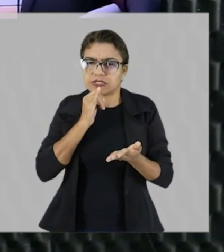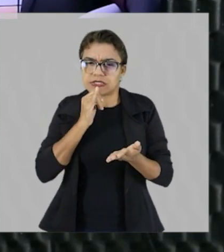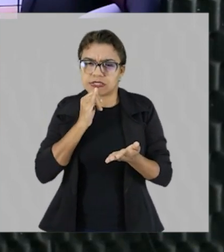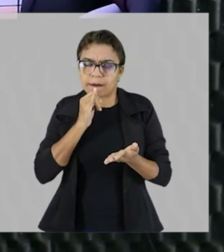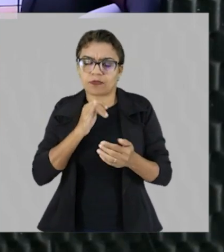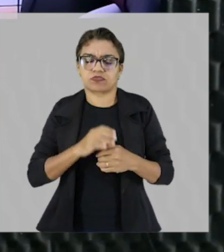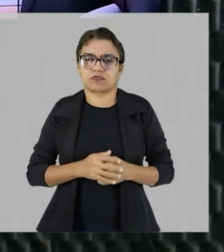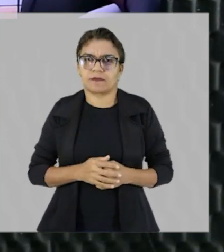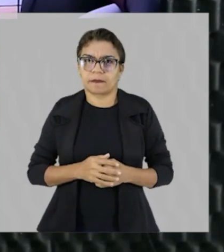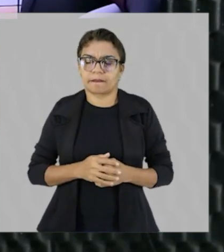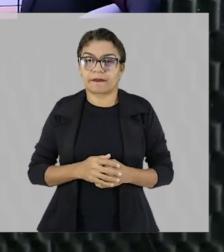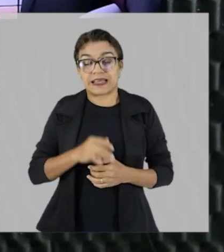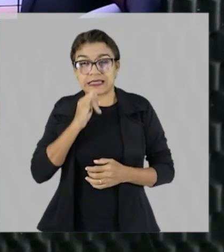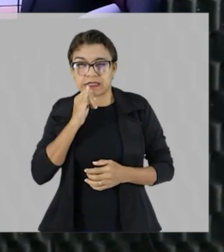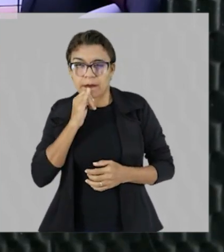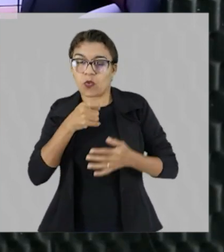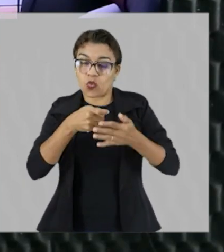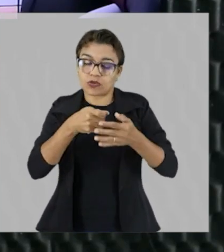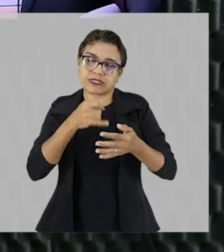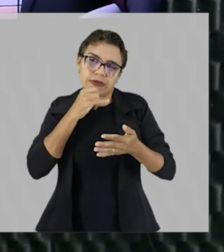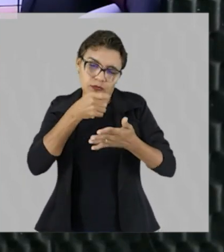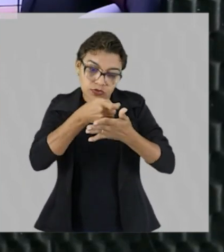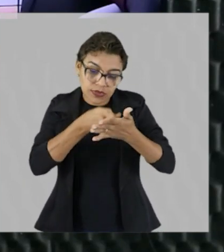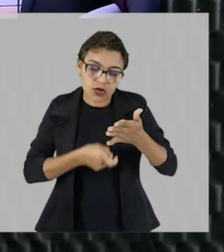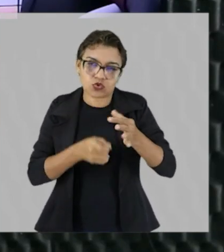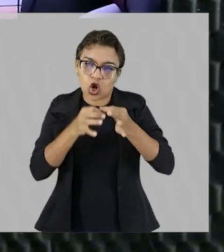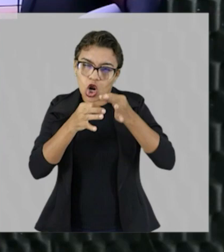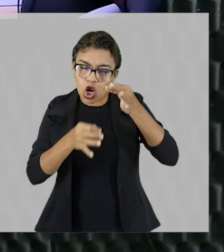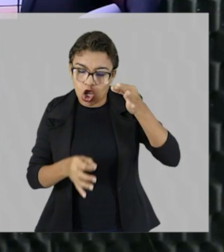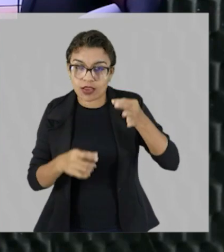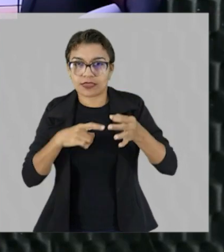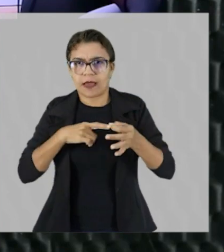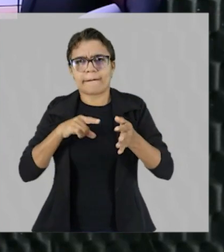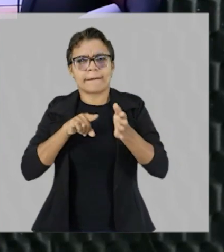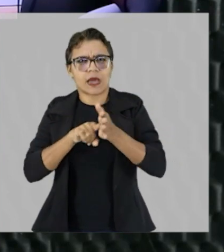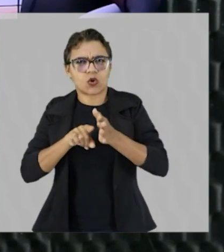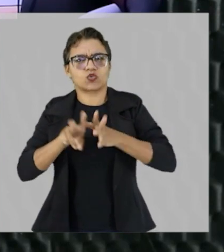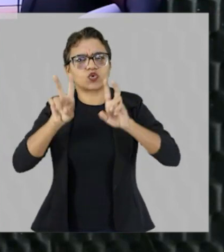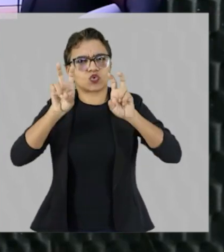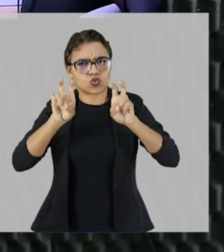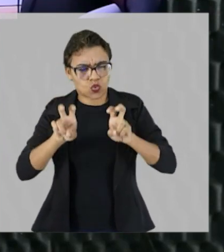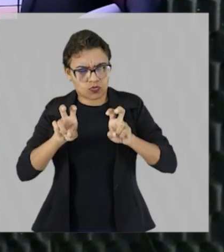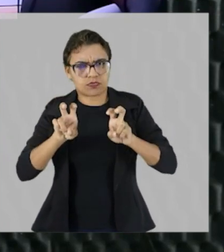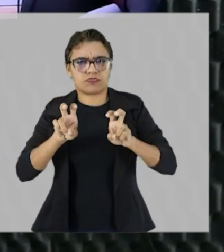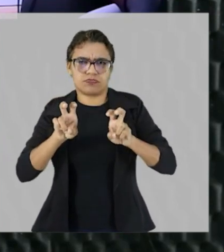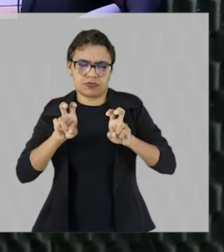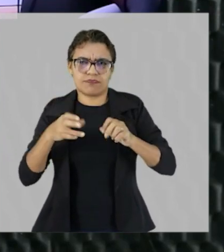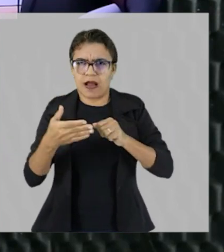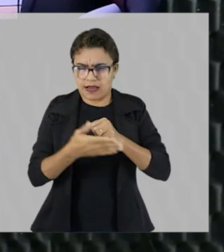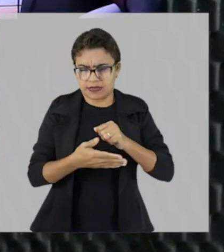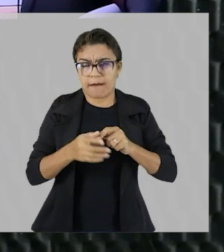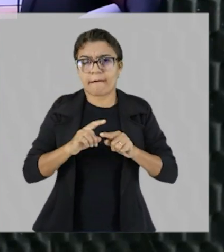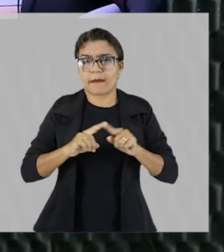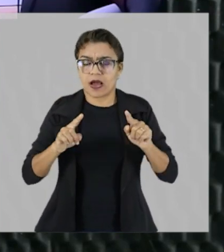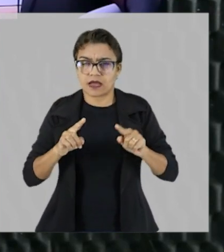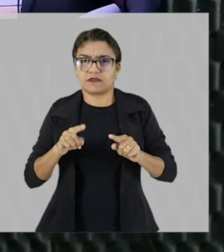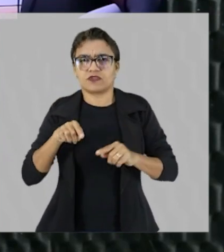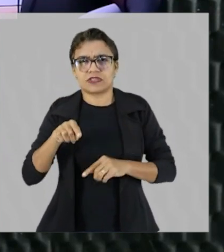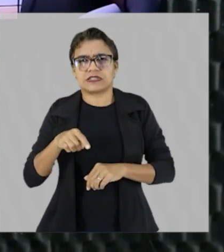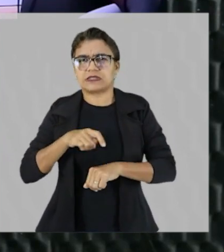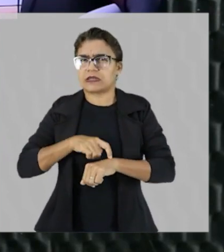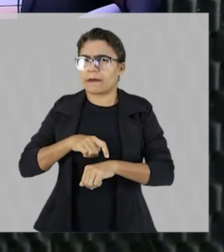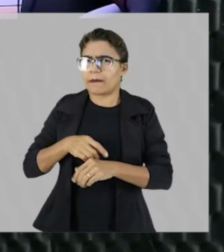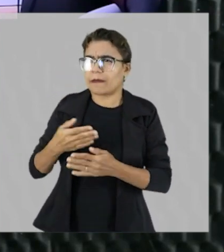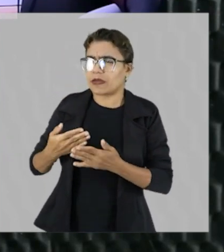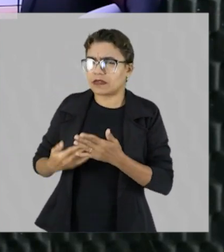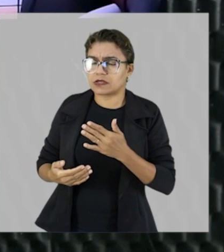tempo para responder. Por exemplo, óbvio que vocês vão perder mais tempo na prova de português, mais tempo na prova de